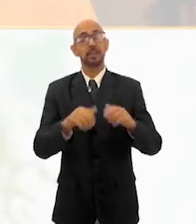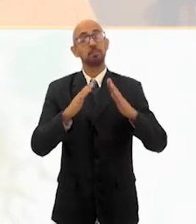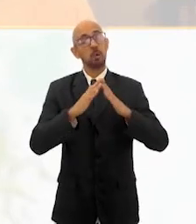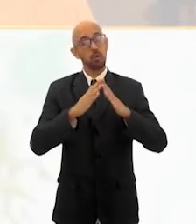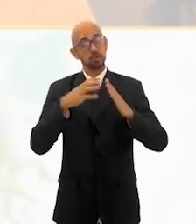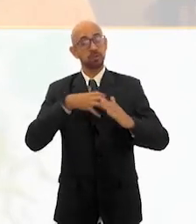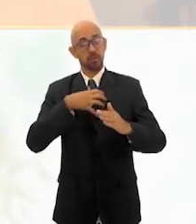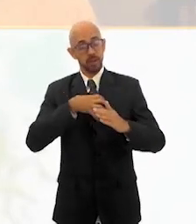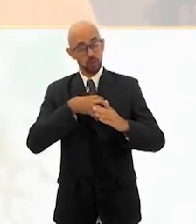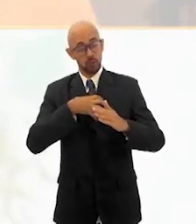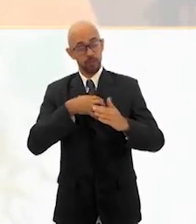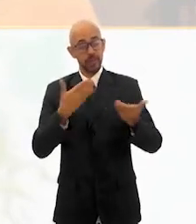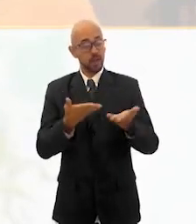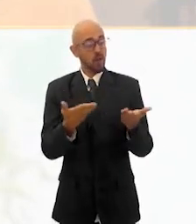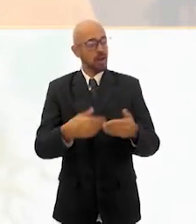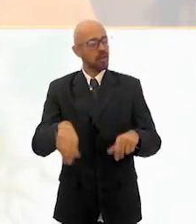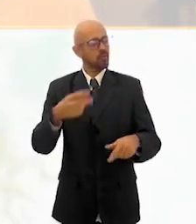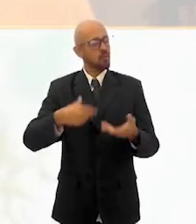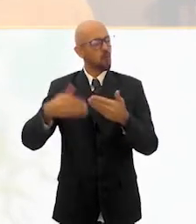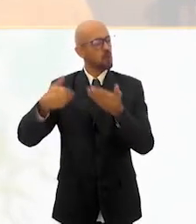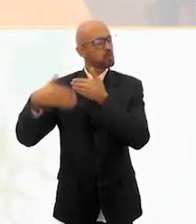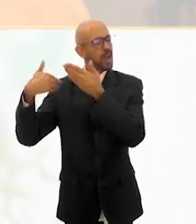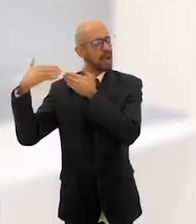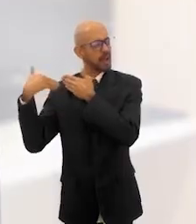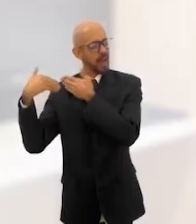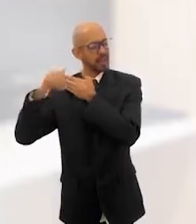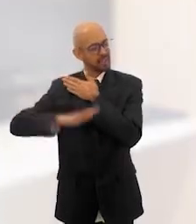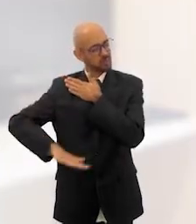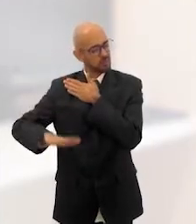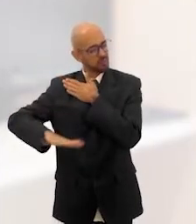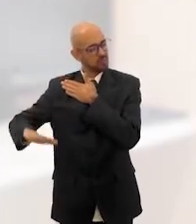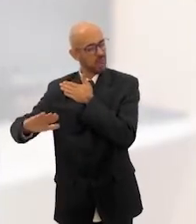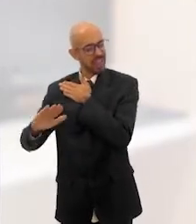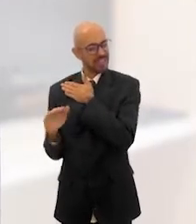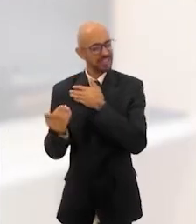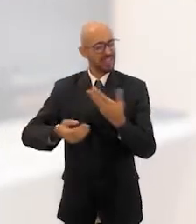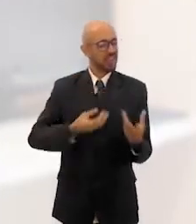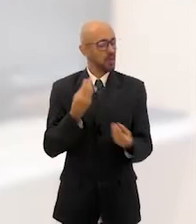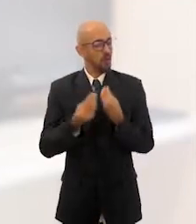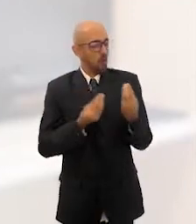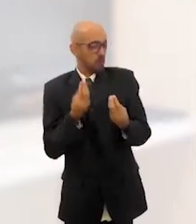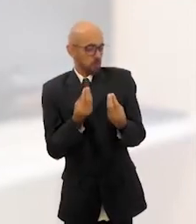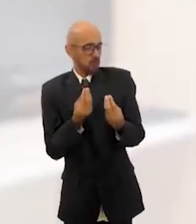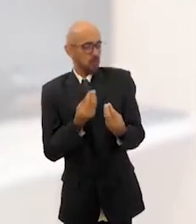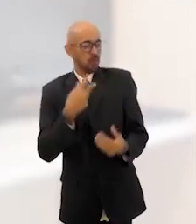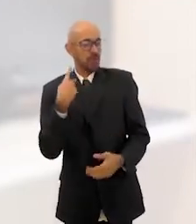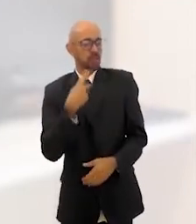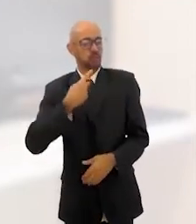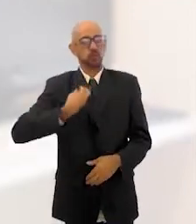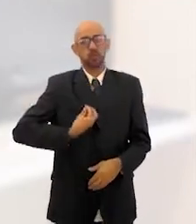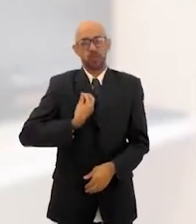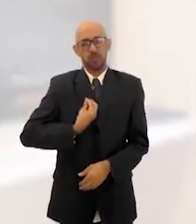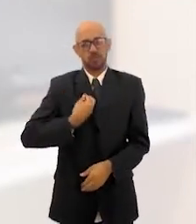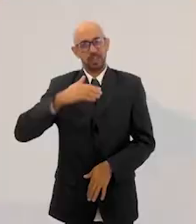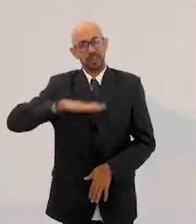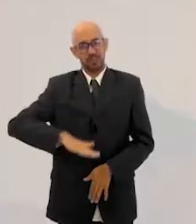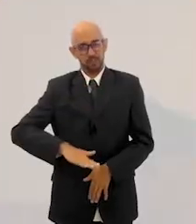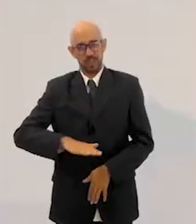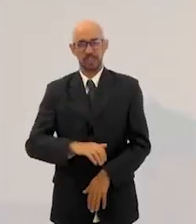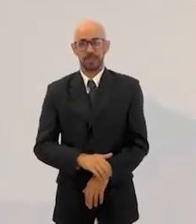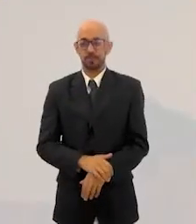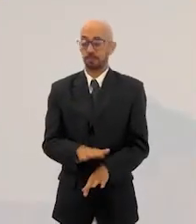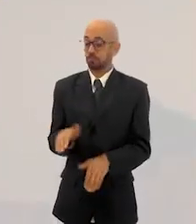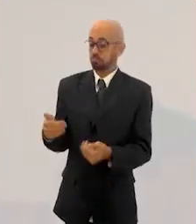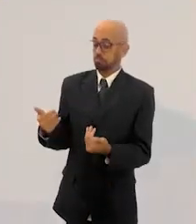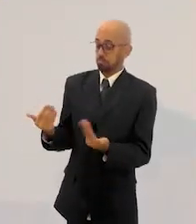aquele momento, para sua infância, para falar um pouquinho disso, como é que foi a sua infância, Moa?